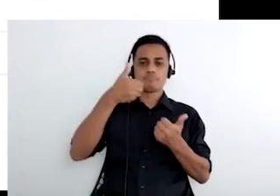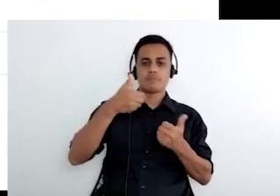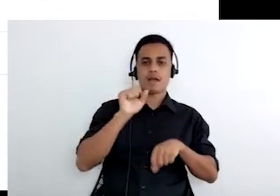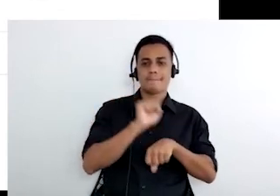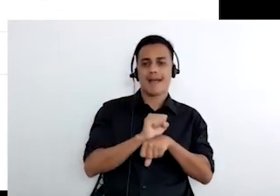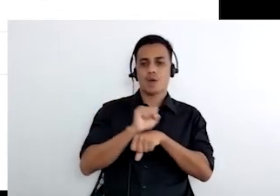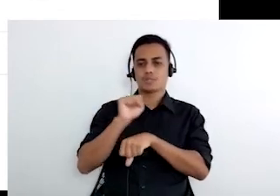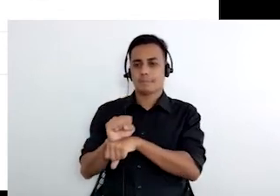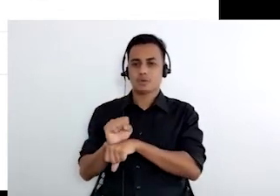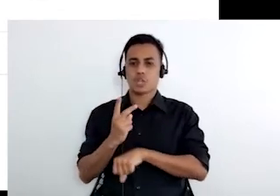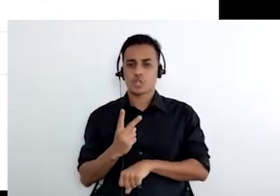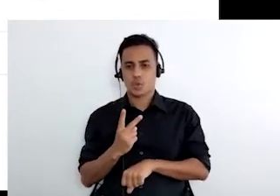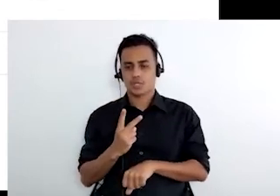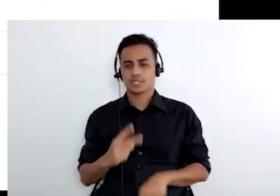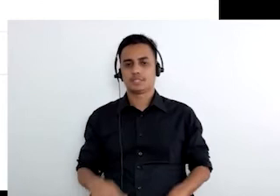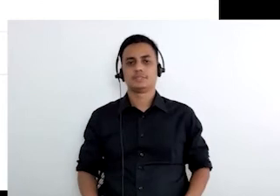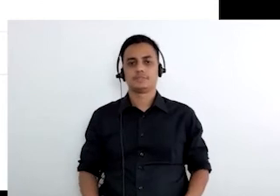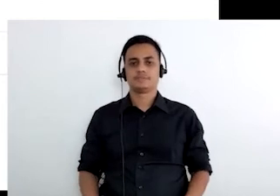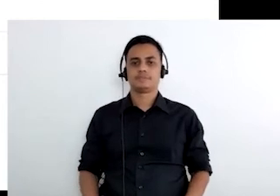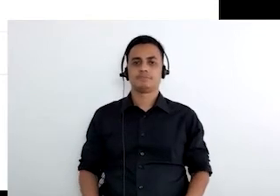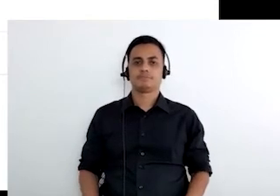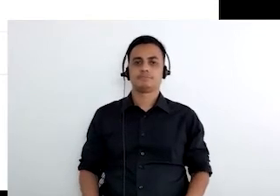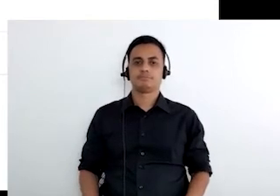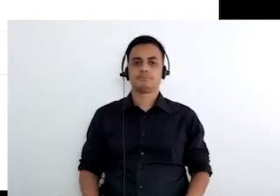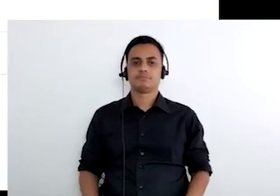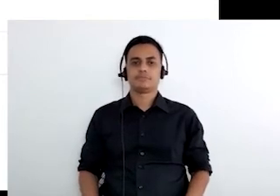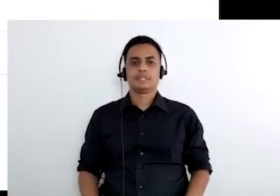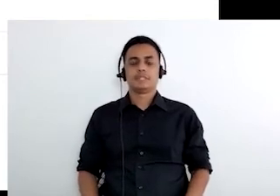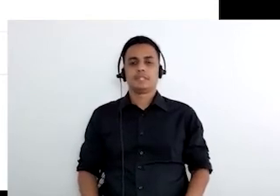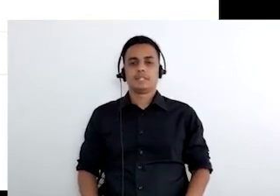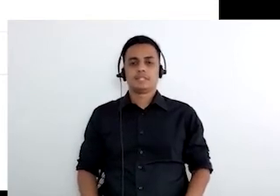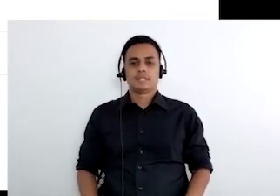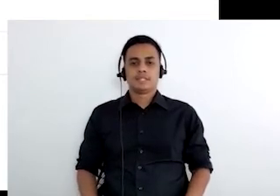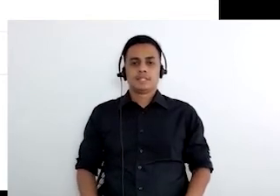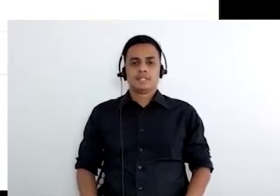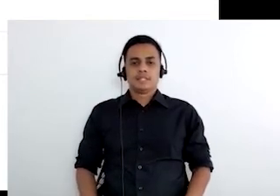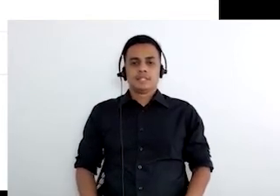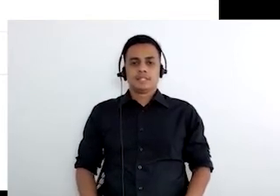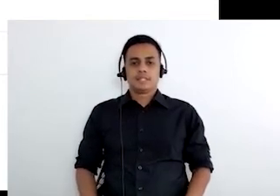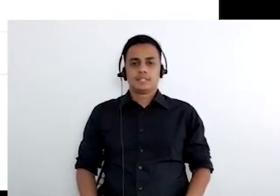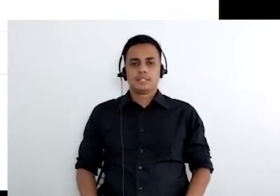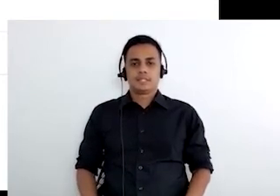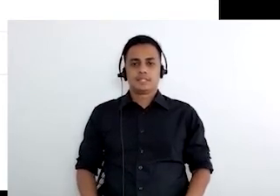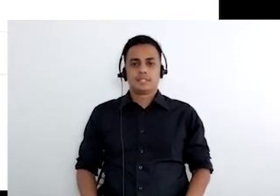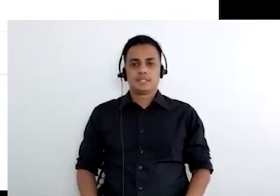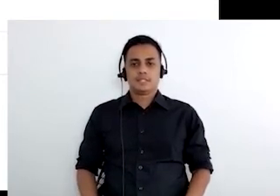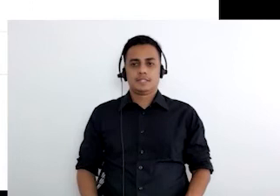batidas. Mais uma nota aqui, que é o Ré